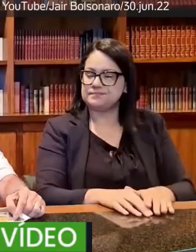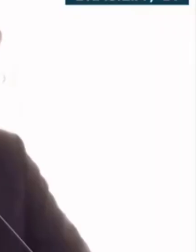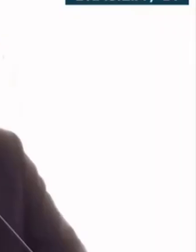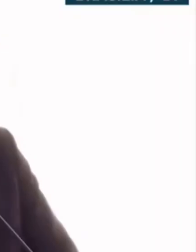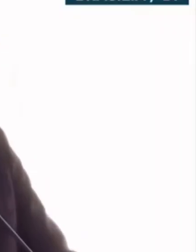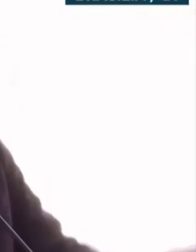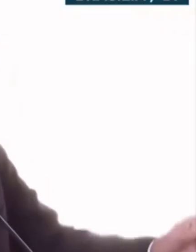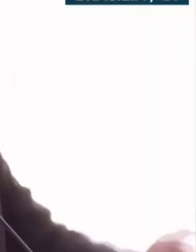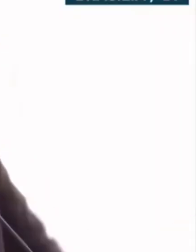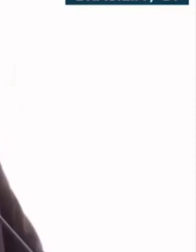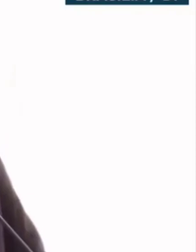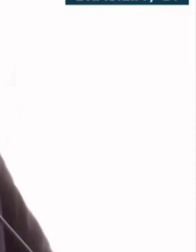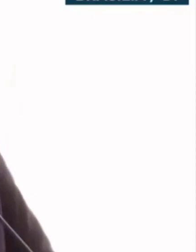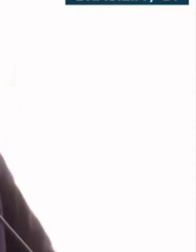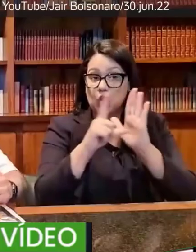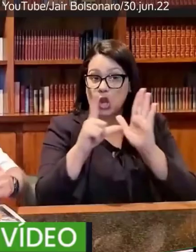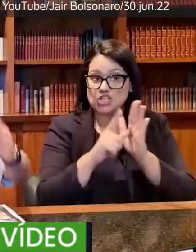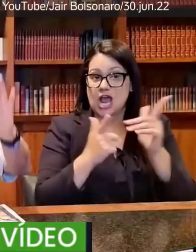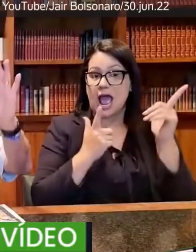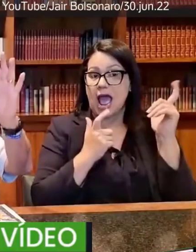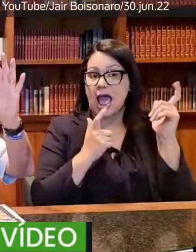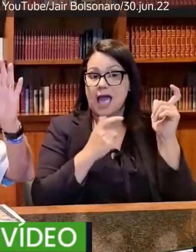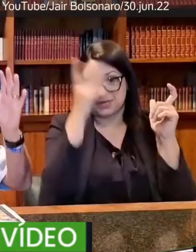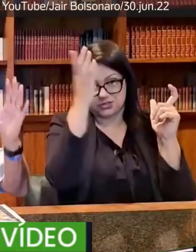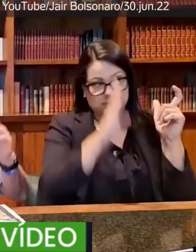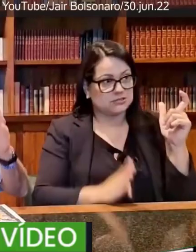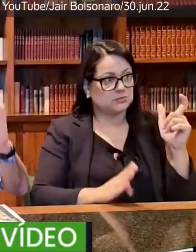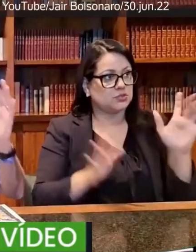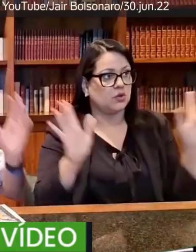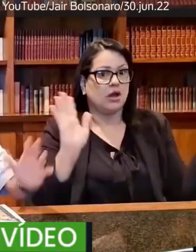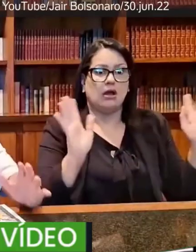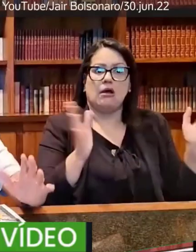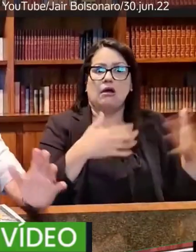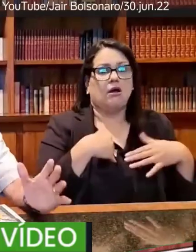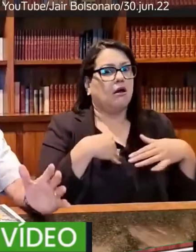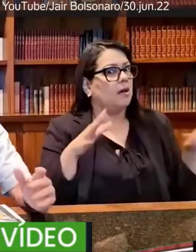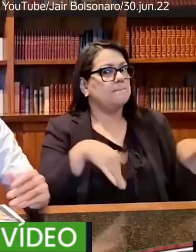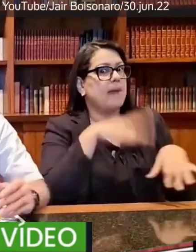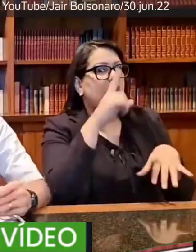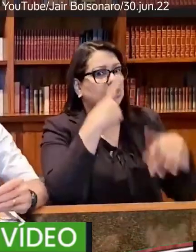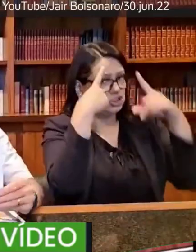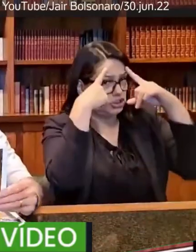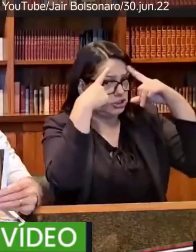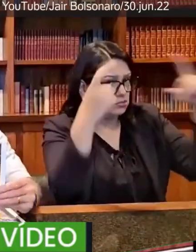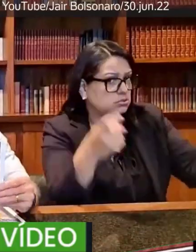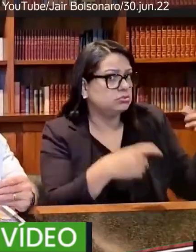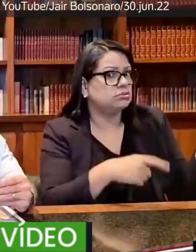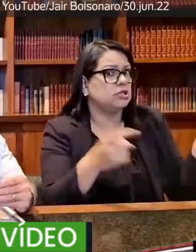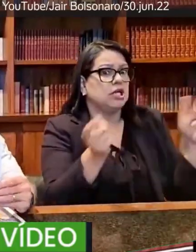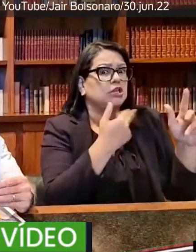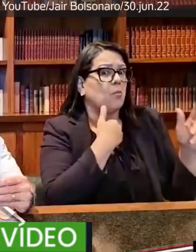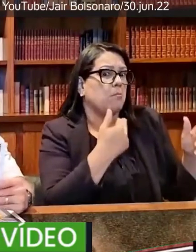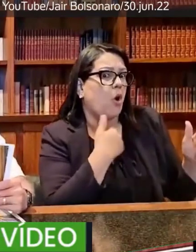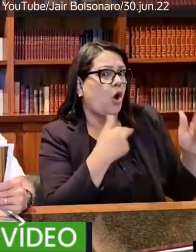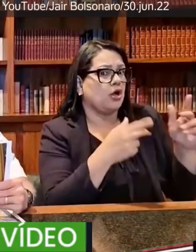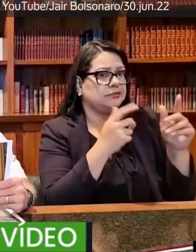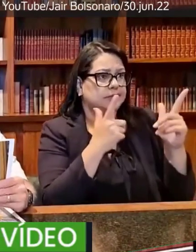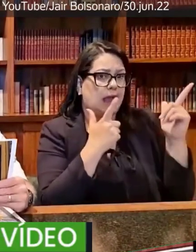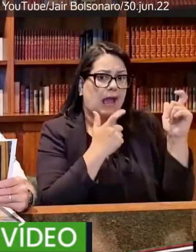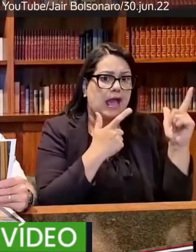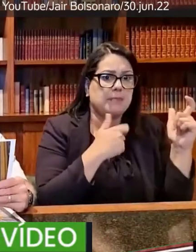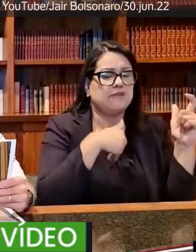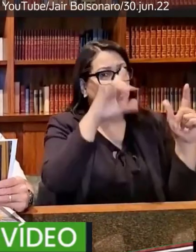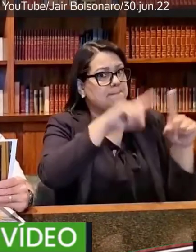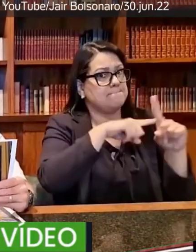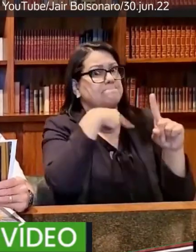de armas do... Como no próximo aqui, vamos ver. Terror, né? Ah, quanto mais armas, mais crime, né? Loja de armas do Brasil.